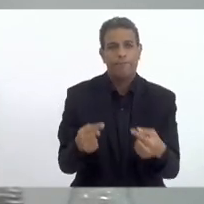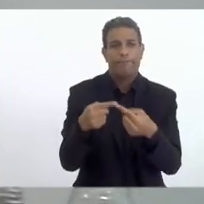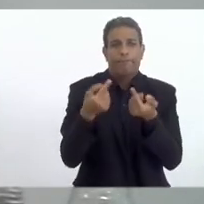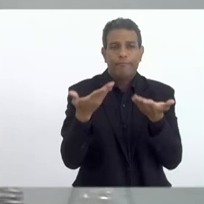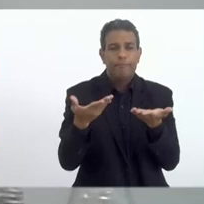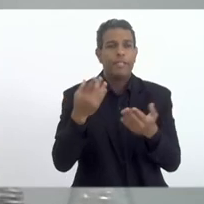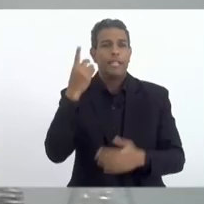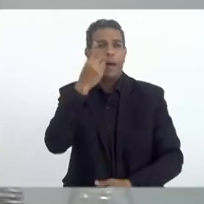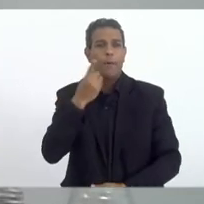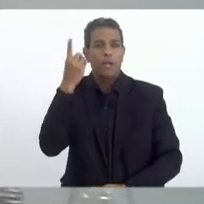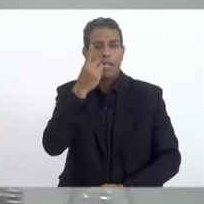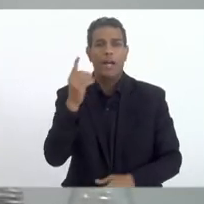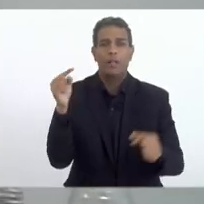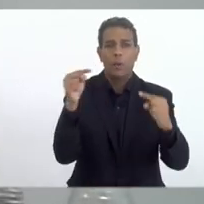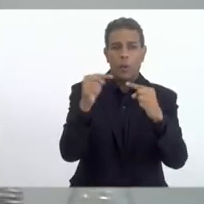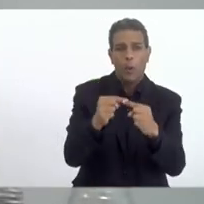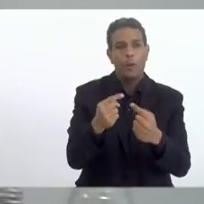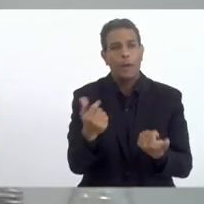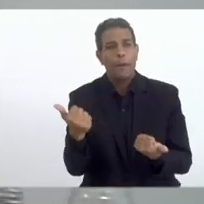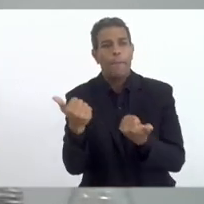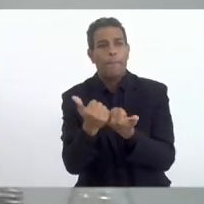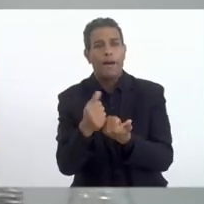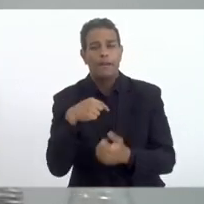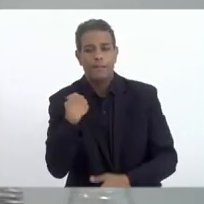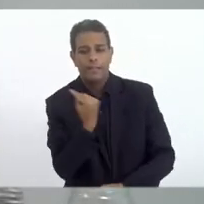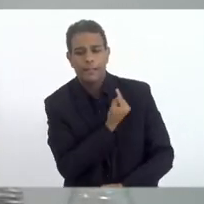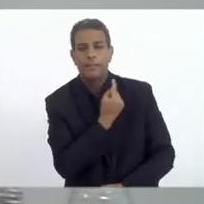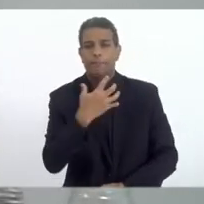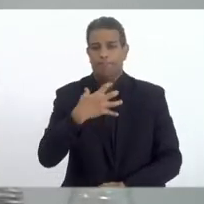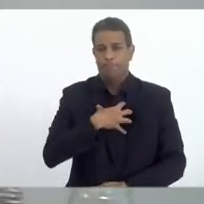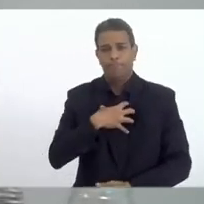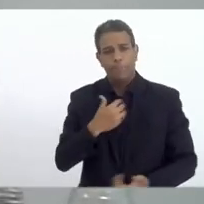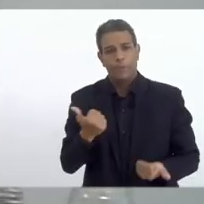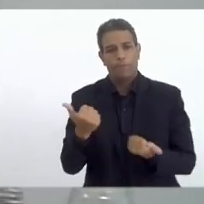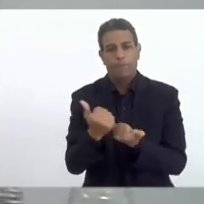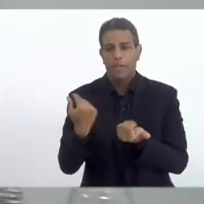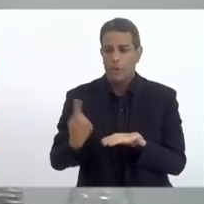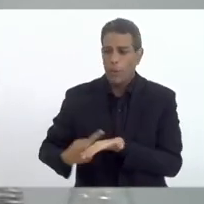deputado Luiz Paulo, também tem o meu aval e será nesse sentido. E o meu acordo